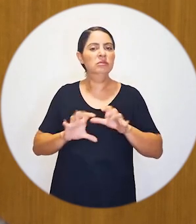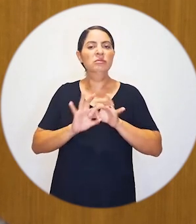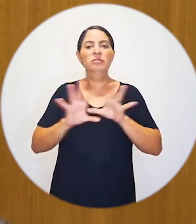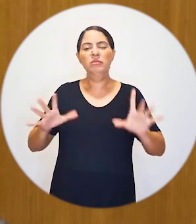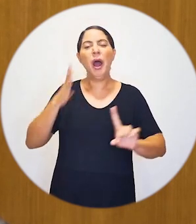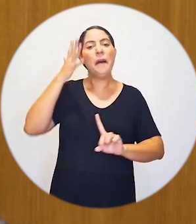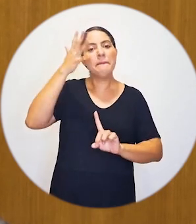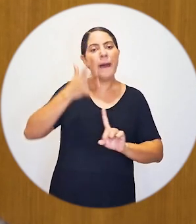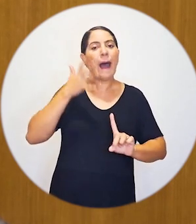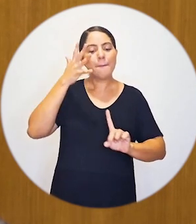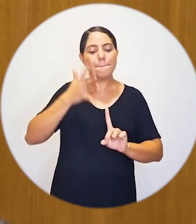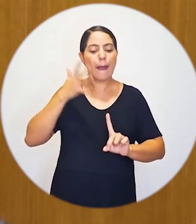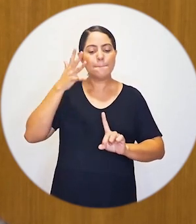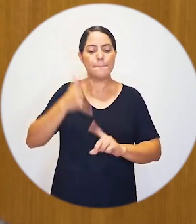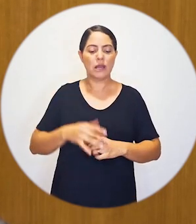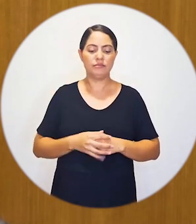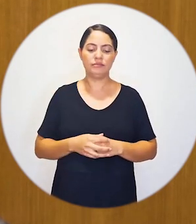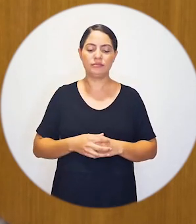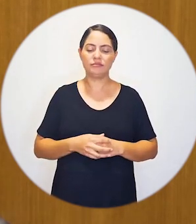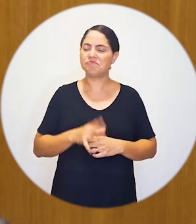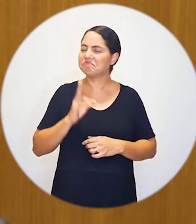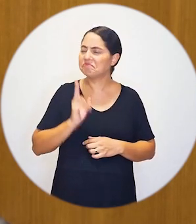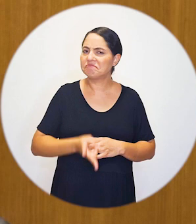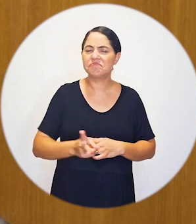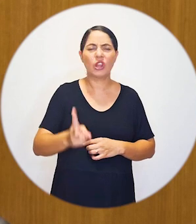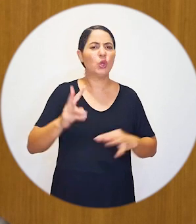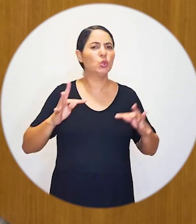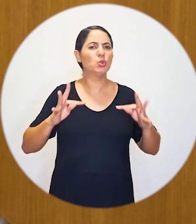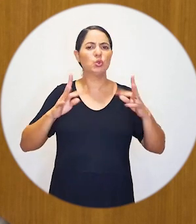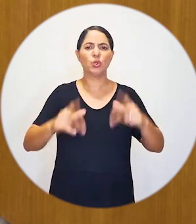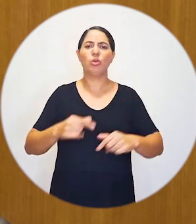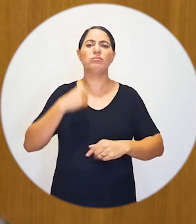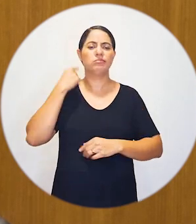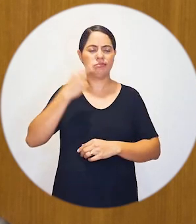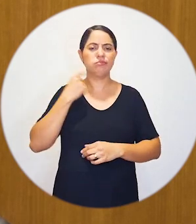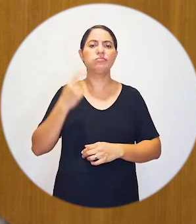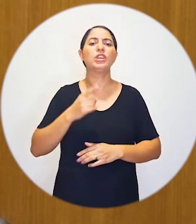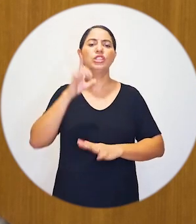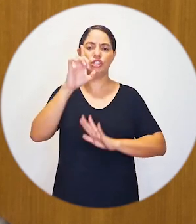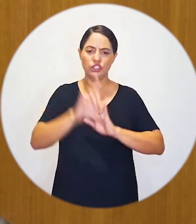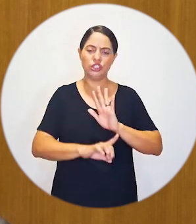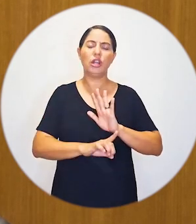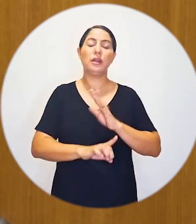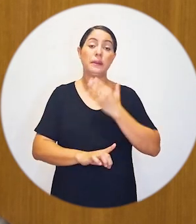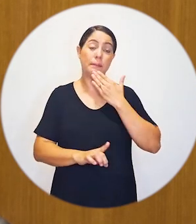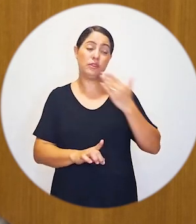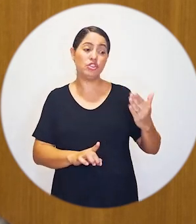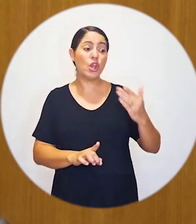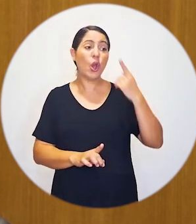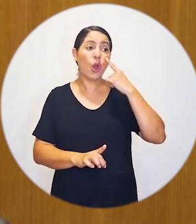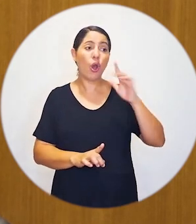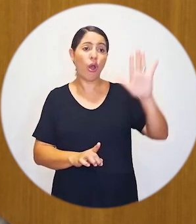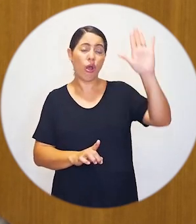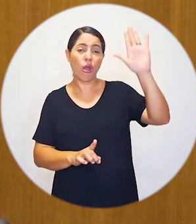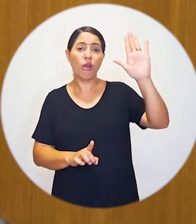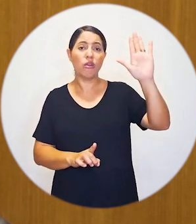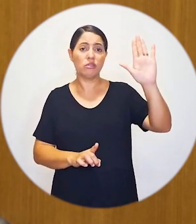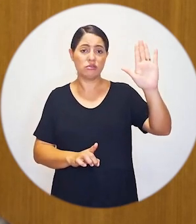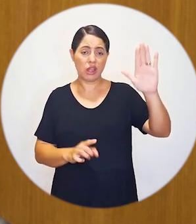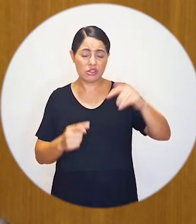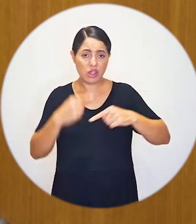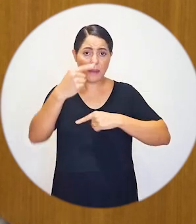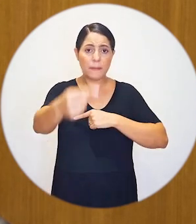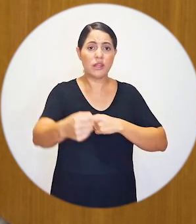processo para que ele possa fazer a sustentação oral. Está ali na minha porta. Todo advogado e advogada tem direito de pedir o adiamento por